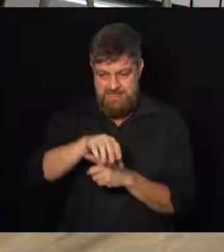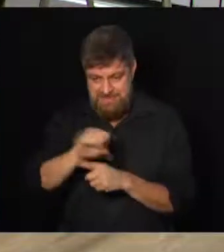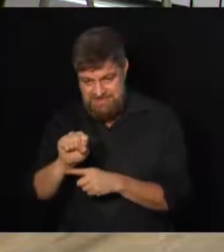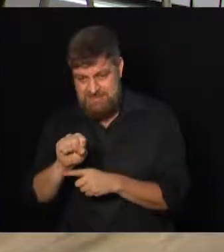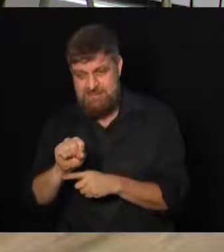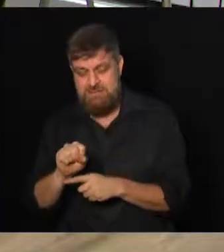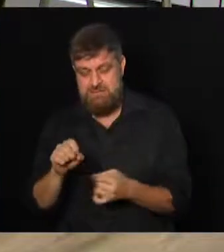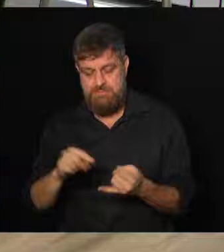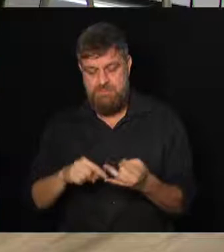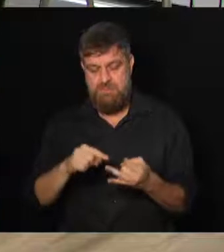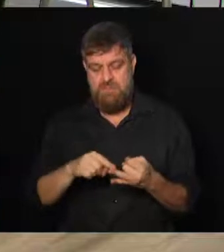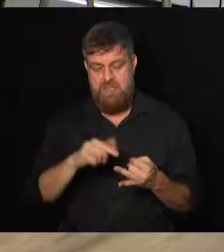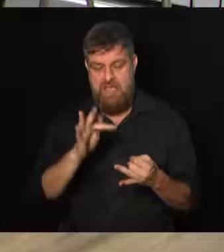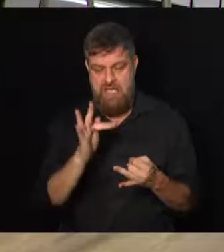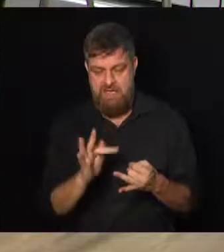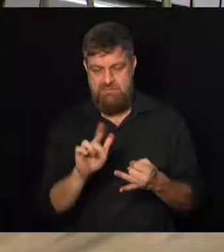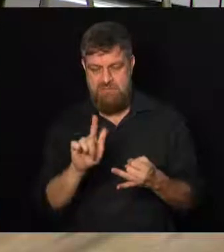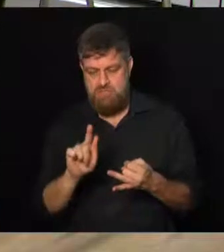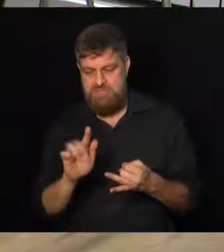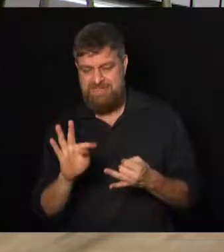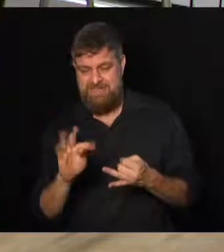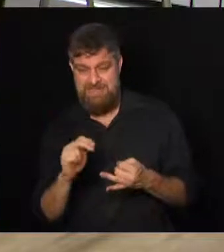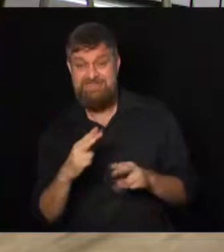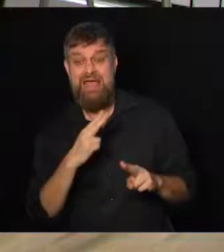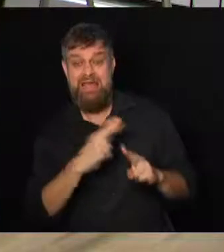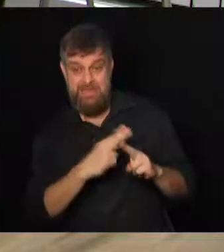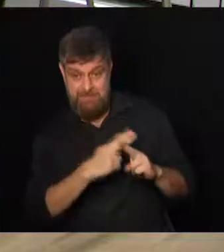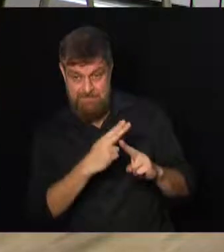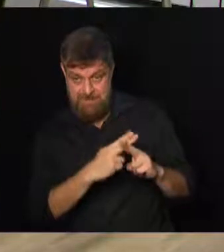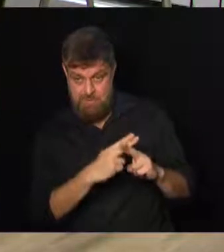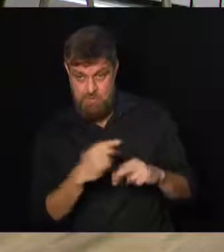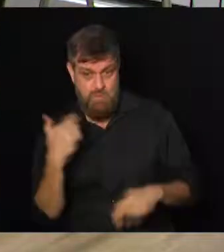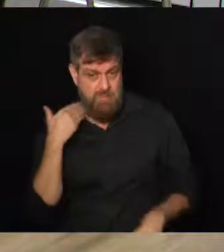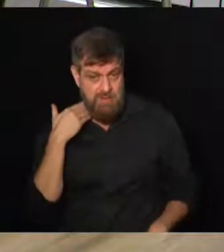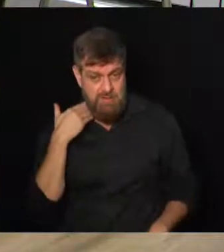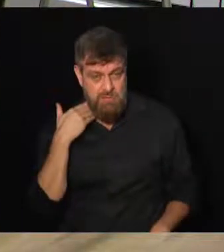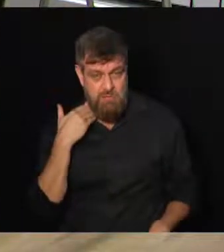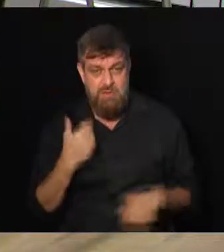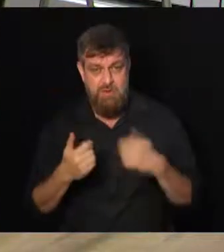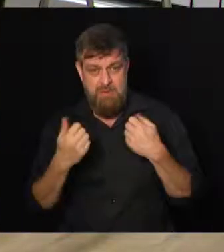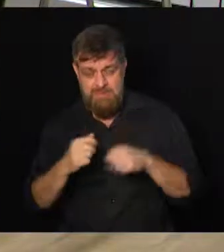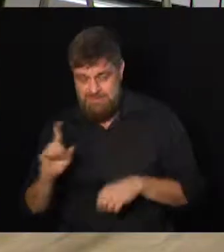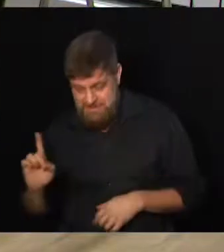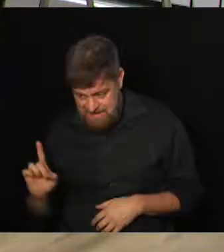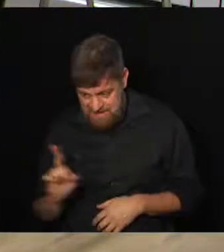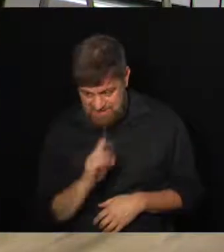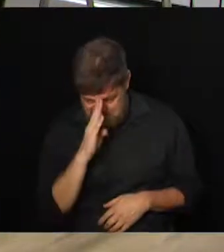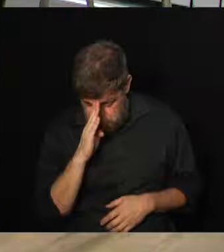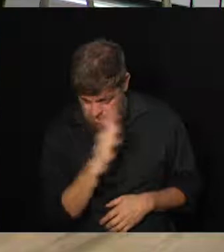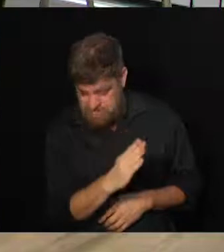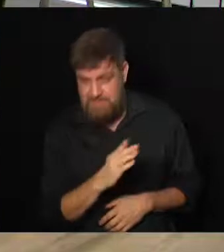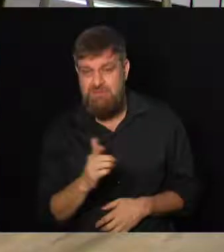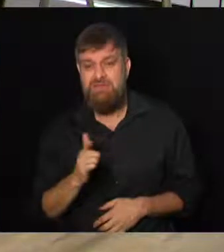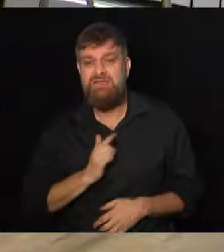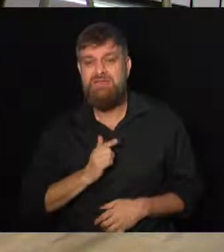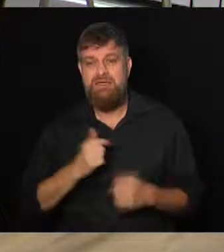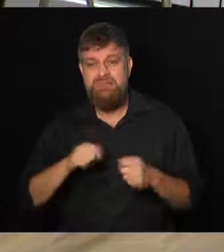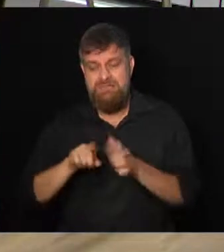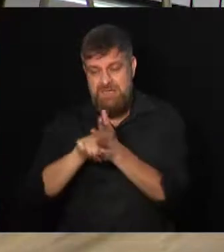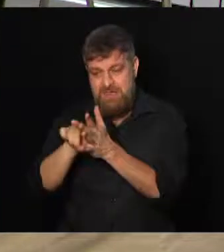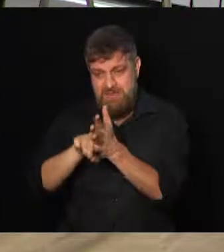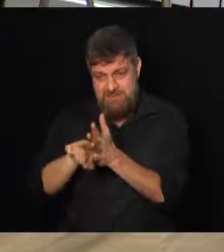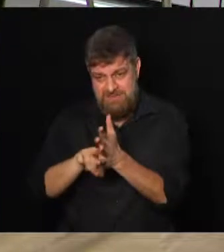o FGTS é direto na Caixa, é isso? Exato. Agora, ambos precisam, ou os três precisam desse